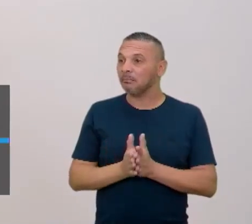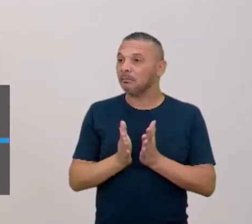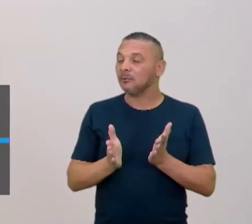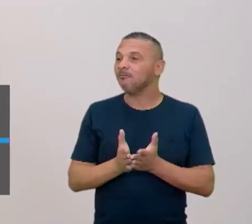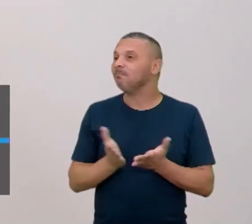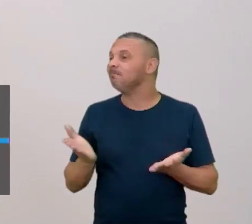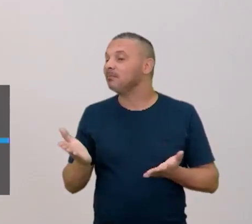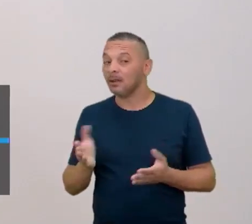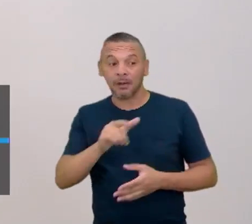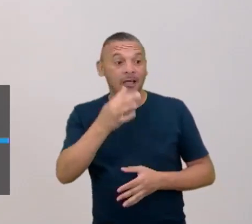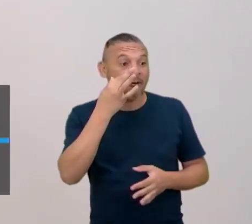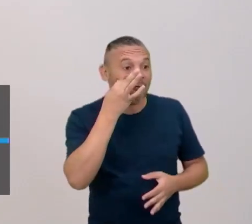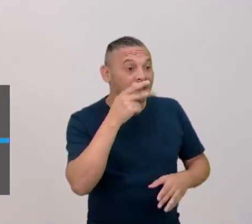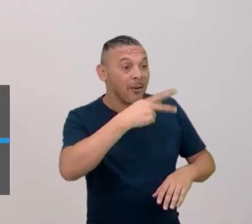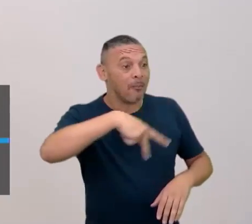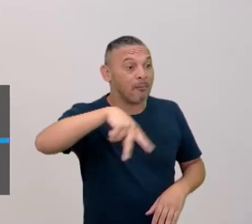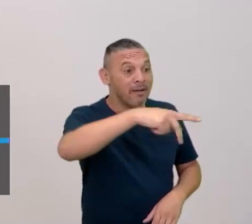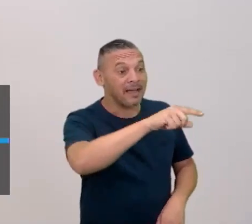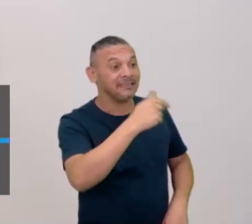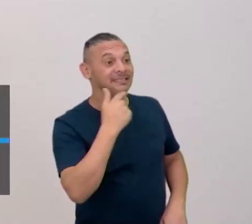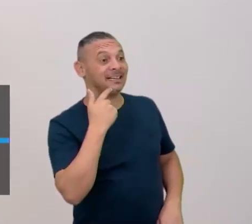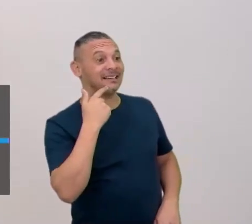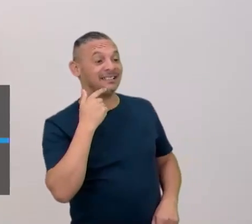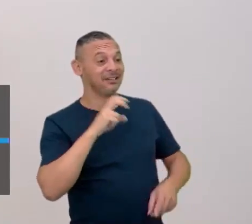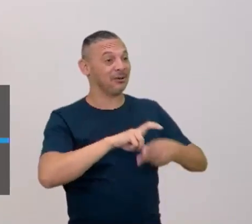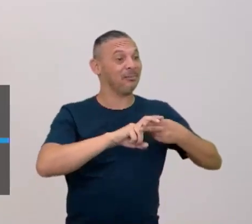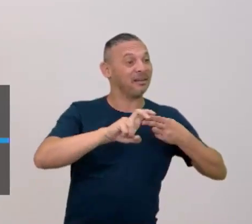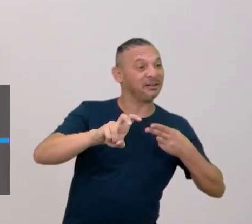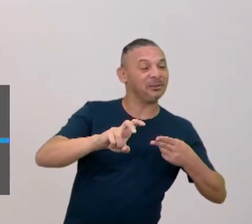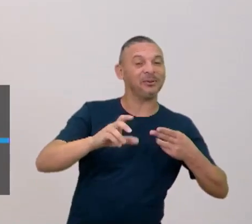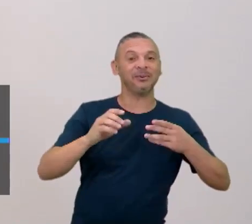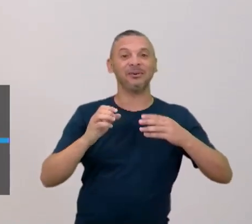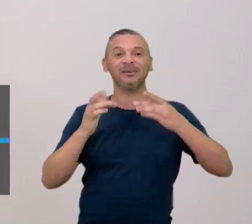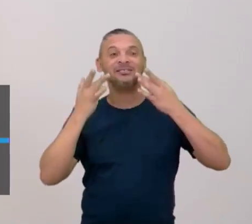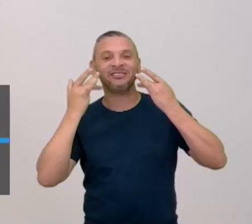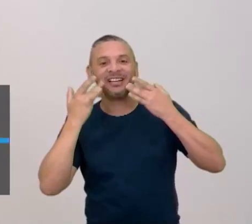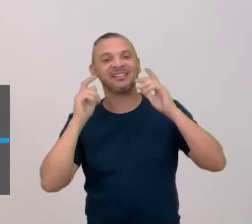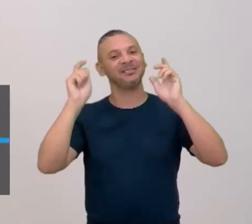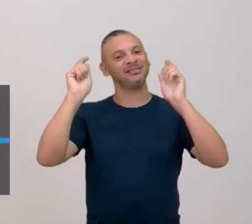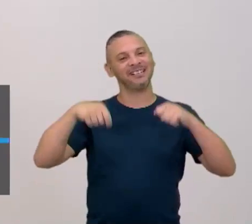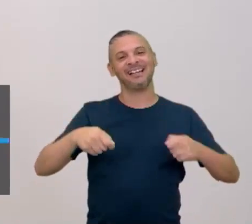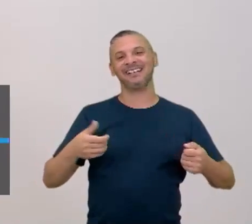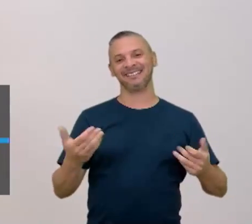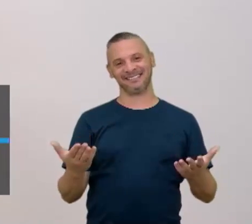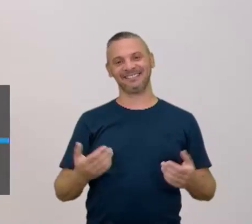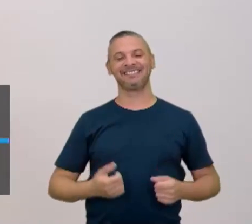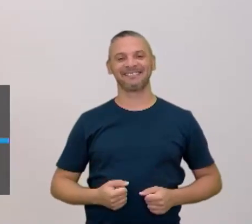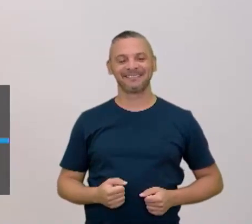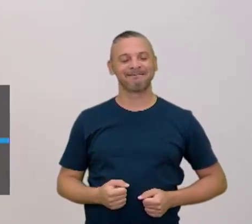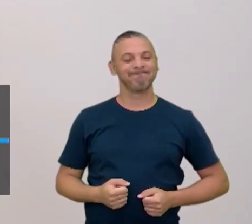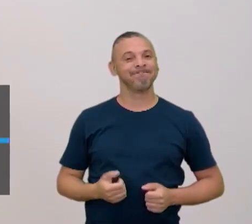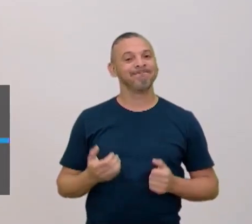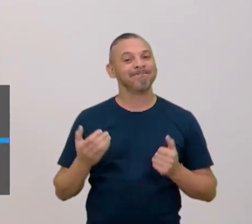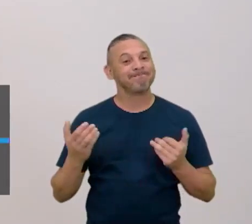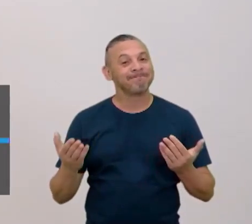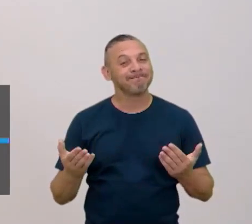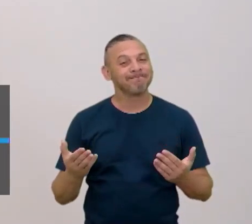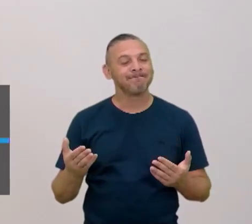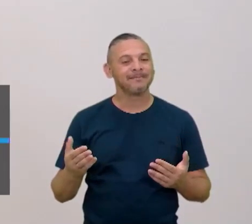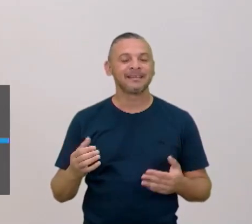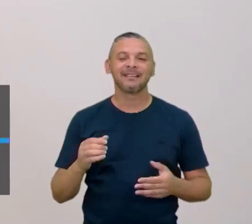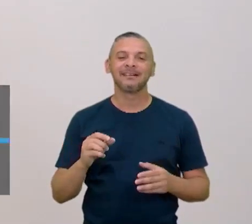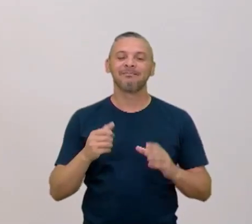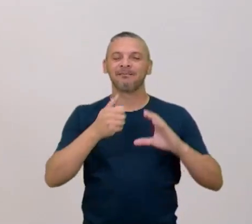um momento ali de interações e tantas outras questões culturais. Nós vamos falar sobre isso já. Legal. Então,